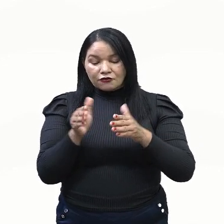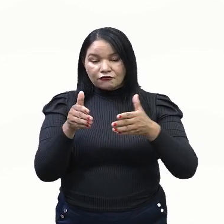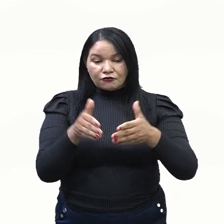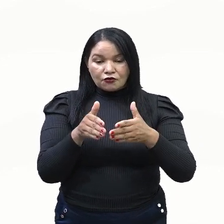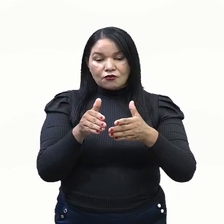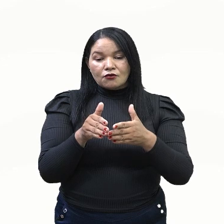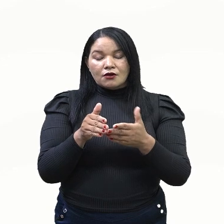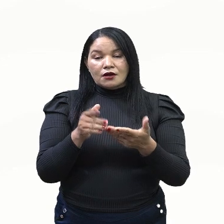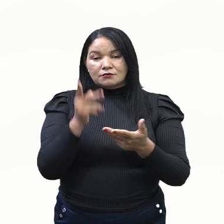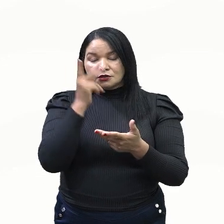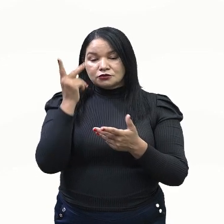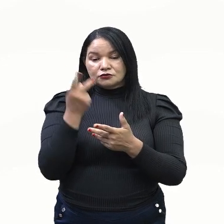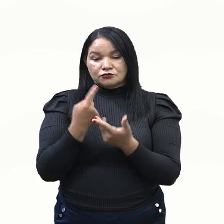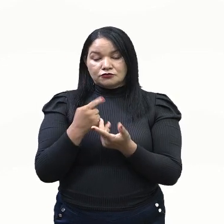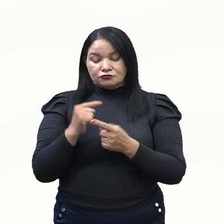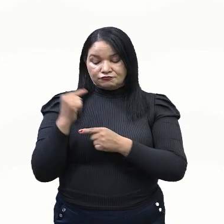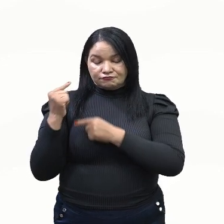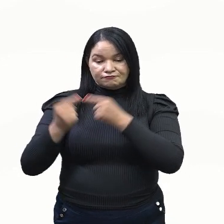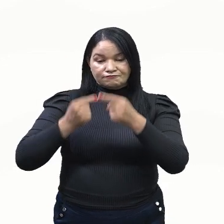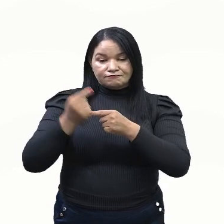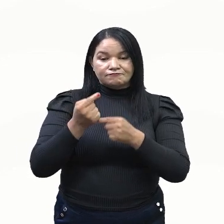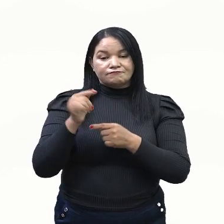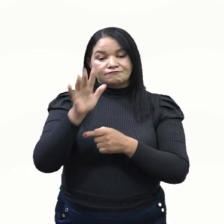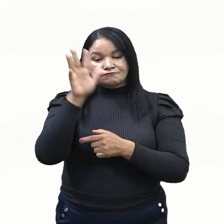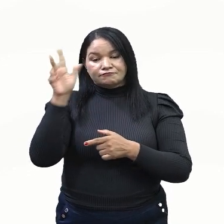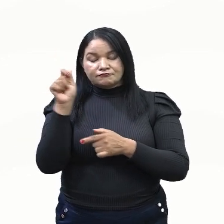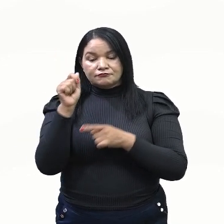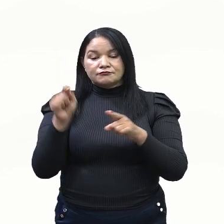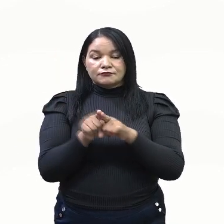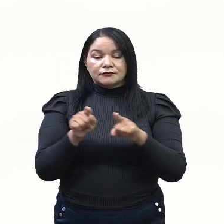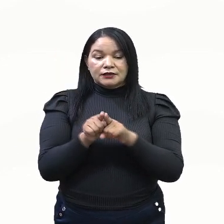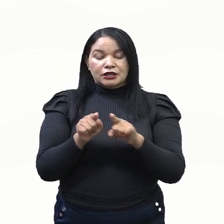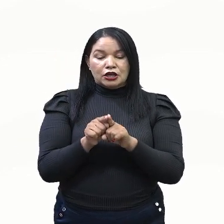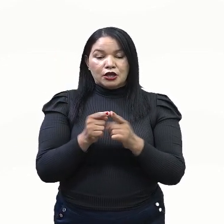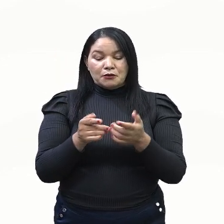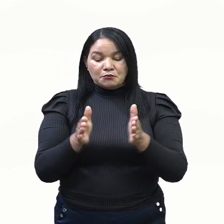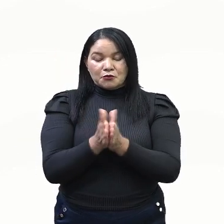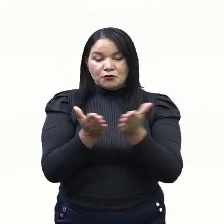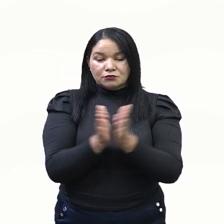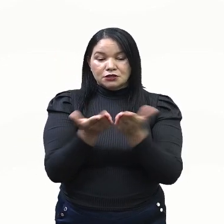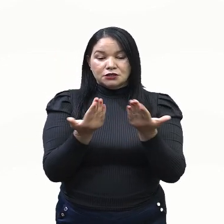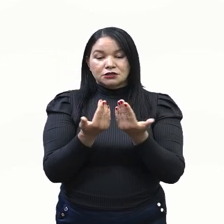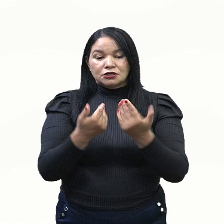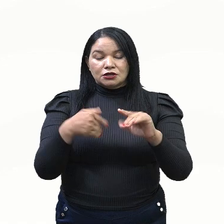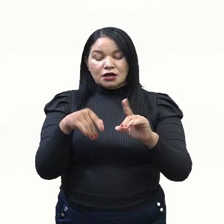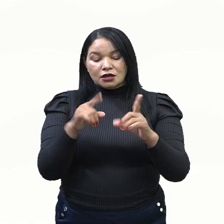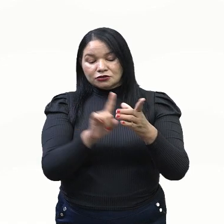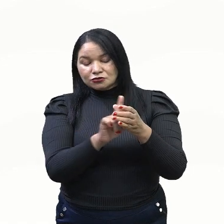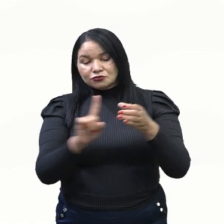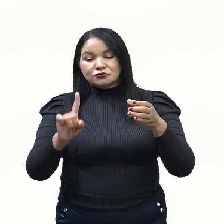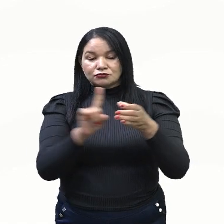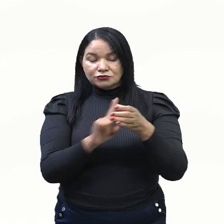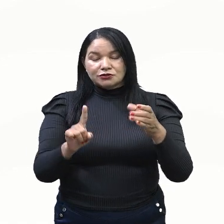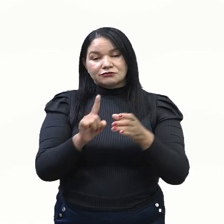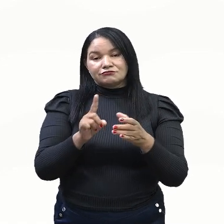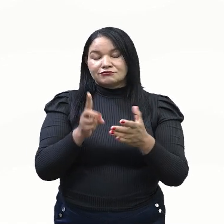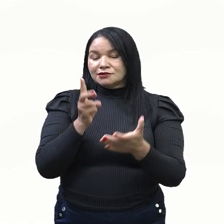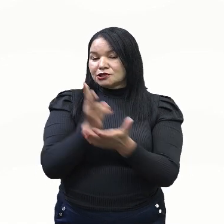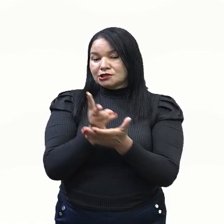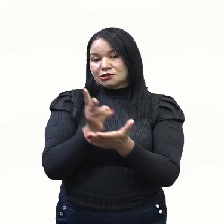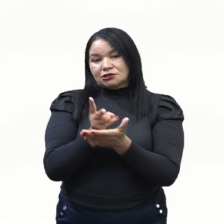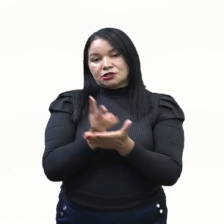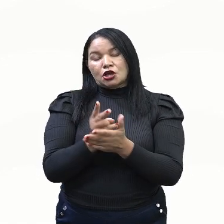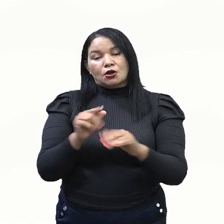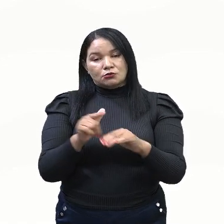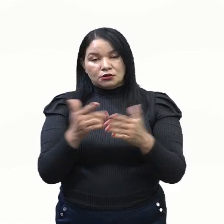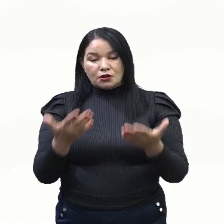dos afrodescendentes. E ciclos de pobreza e exclusão social se tornam contínuos, ou seja, os negros